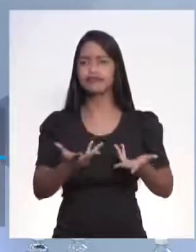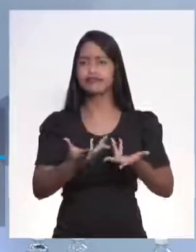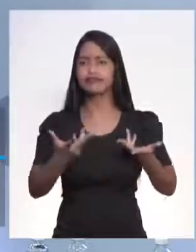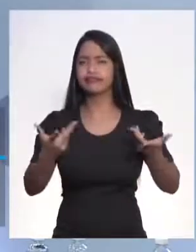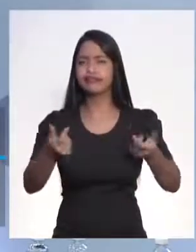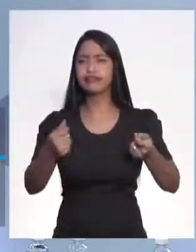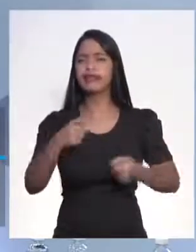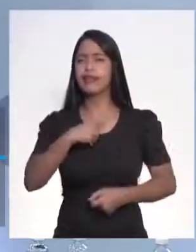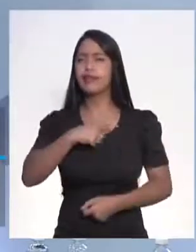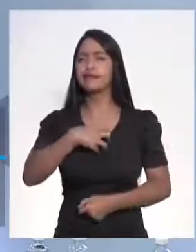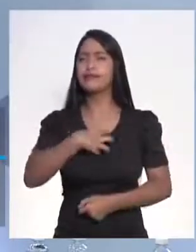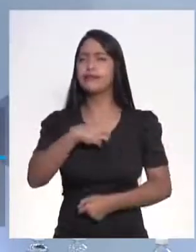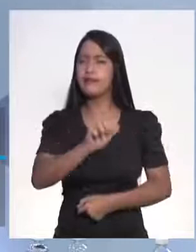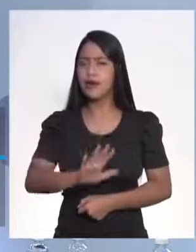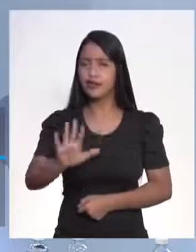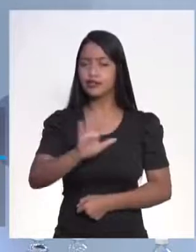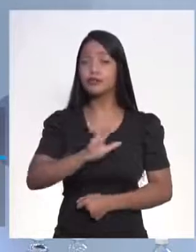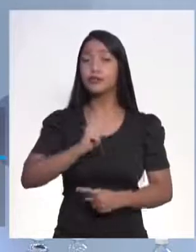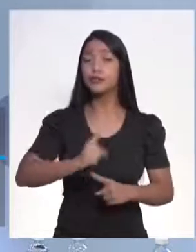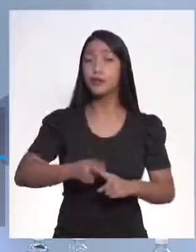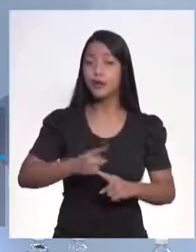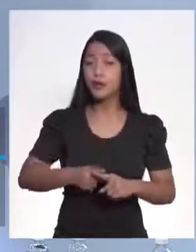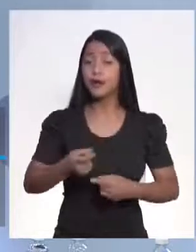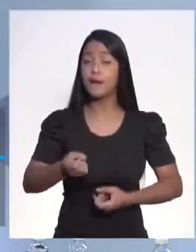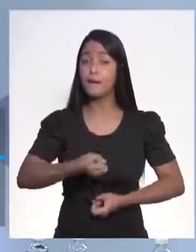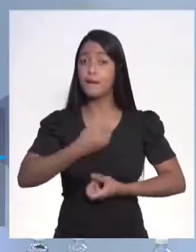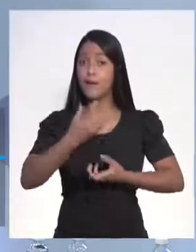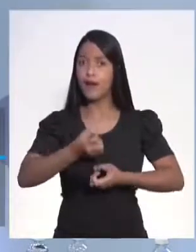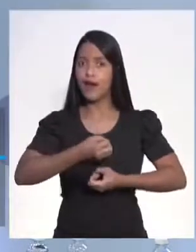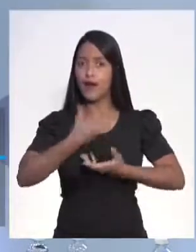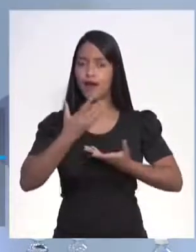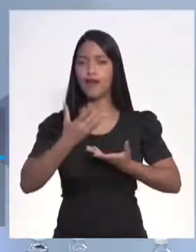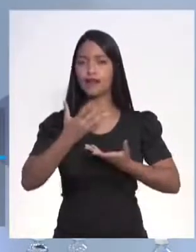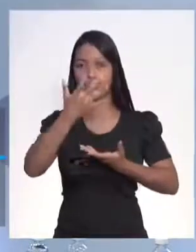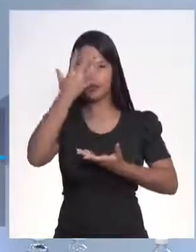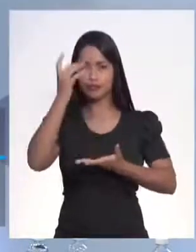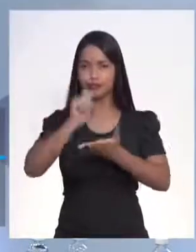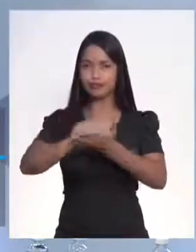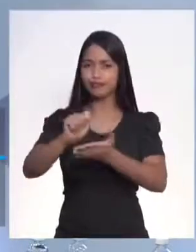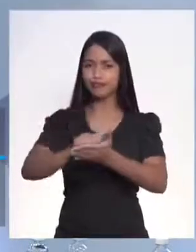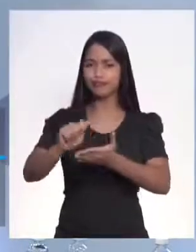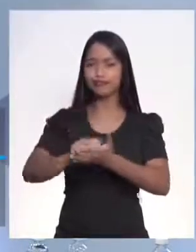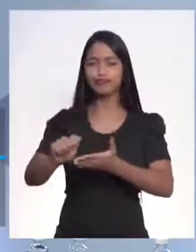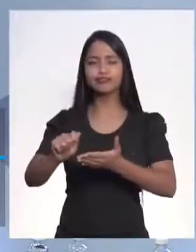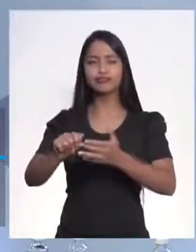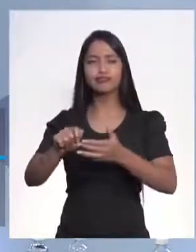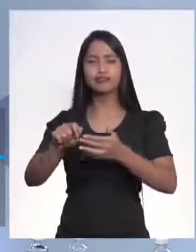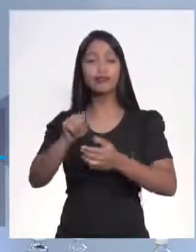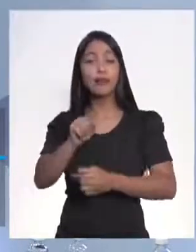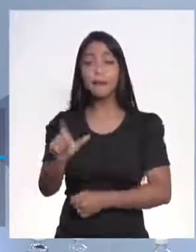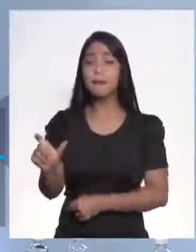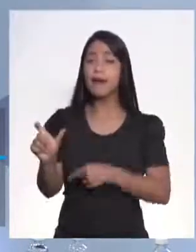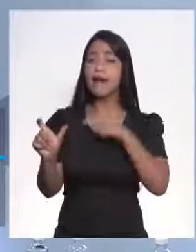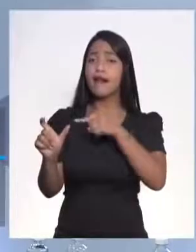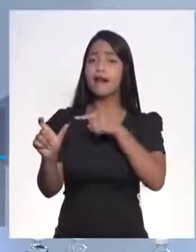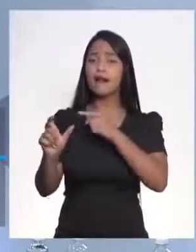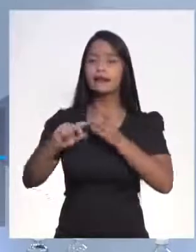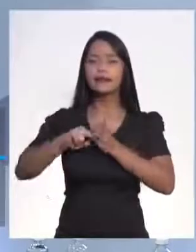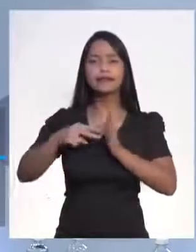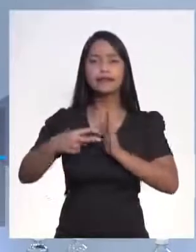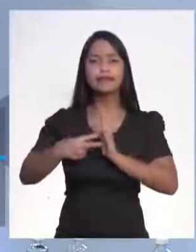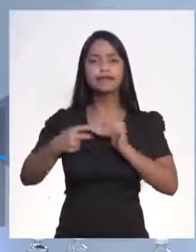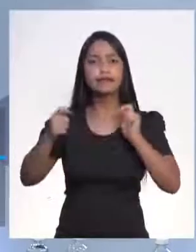semântica porque os poetas os Escritores explora um ali tudo que uma palavra tem